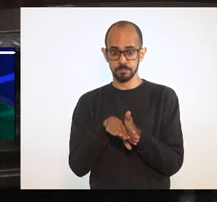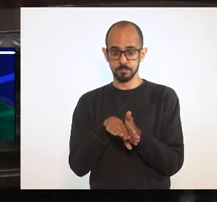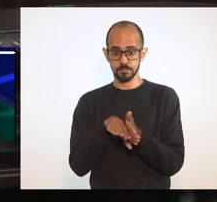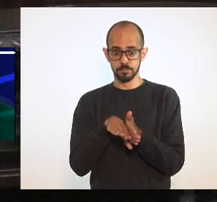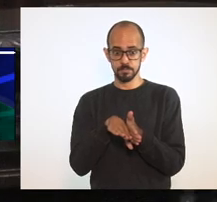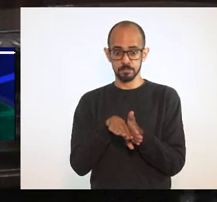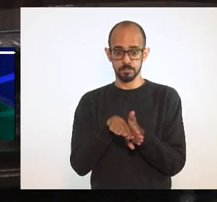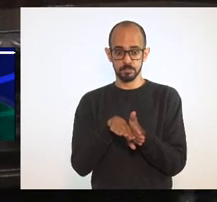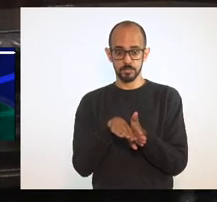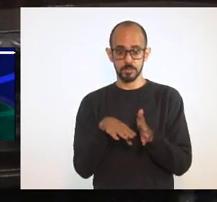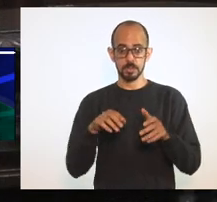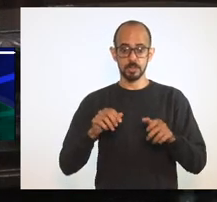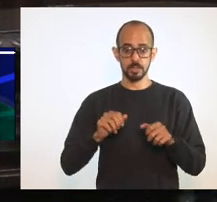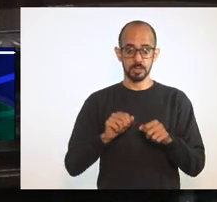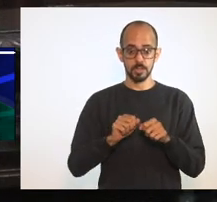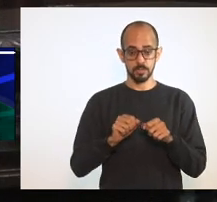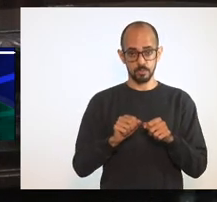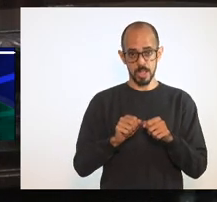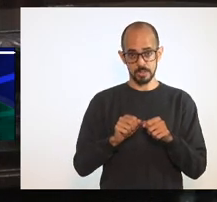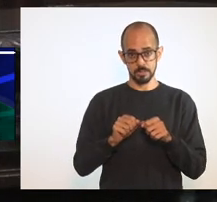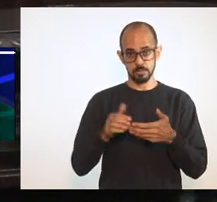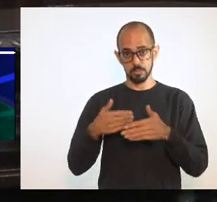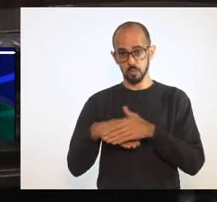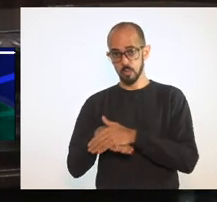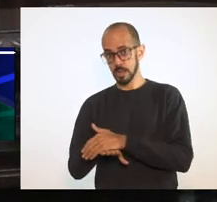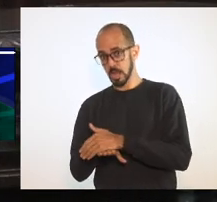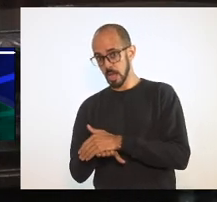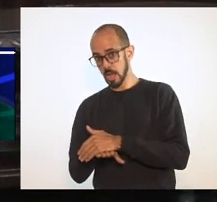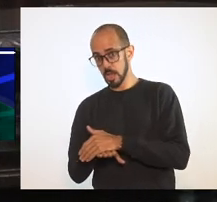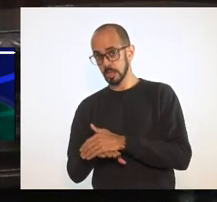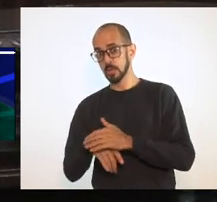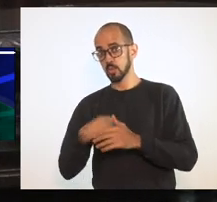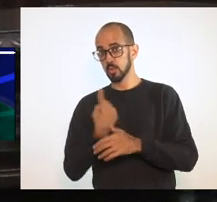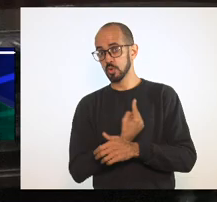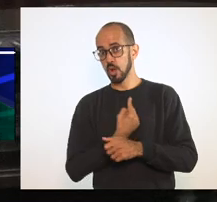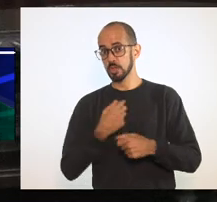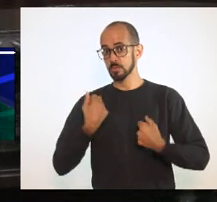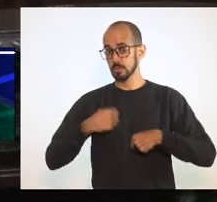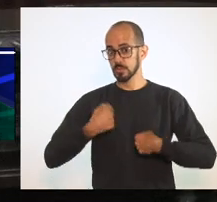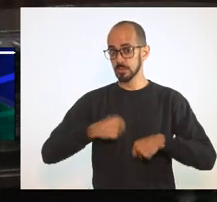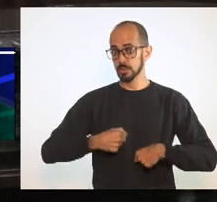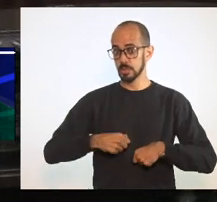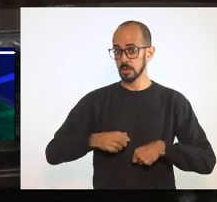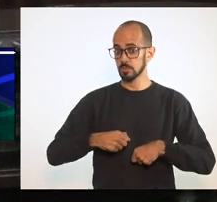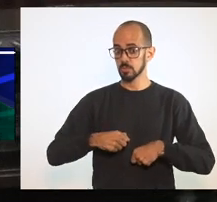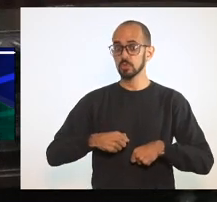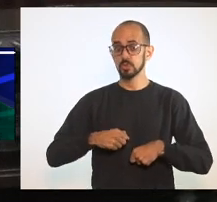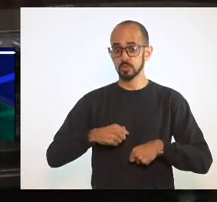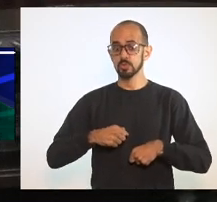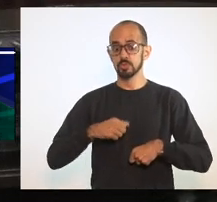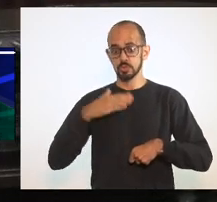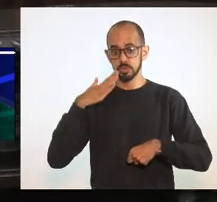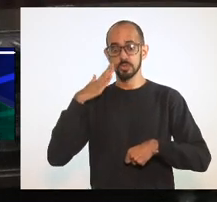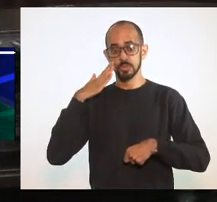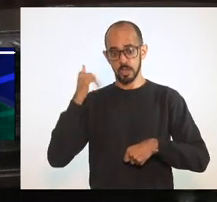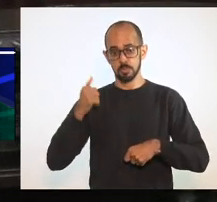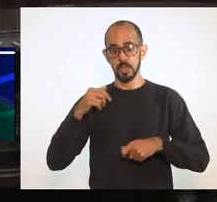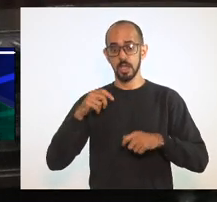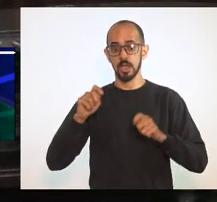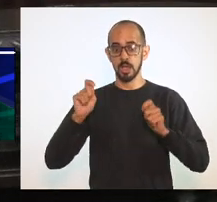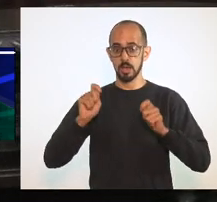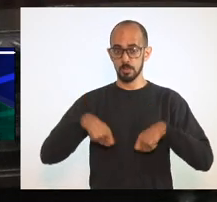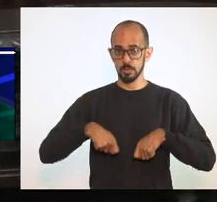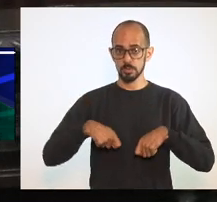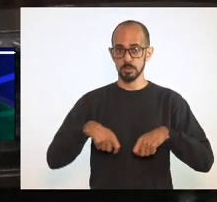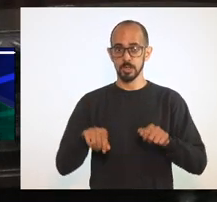faz de reservatório? Então, a gente precisa, com muita tranquilidade, eu não vejo outra possibilidade que não seja